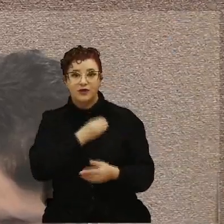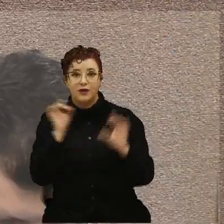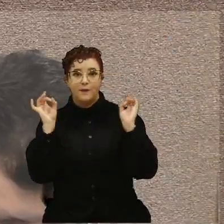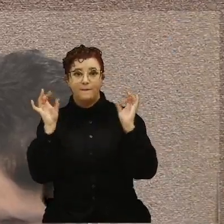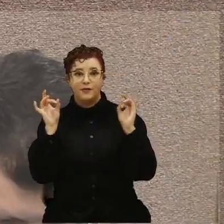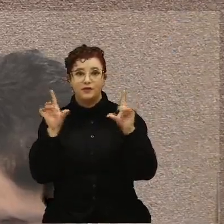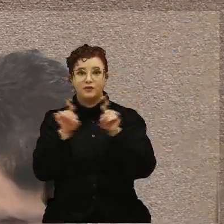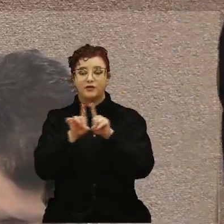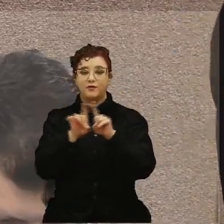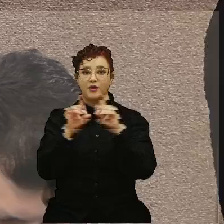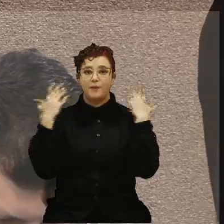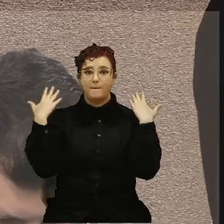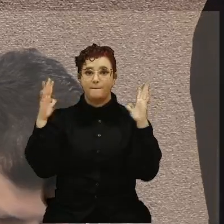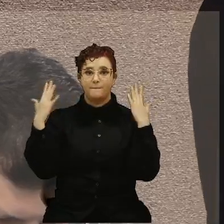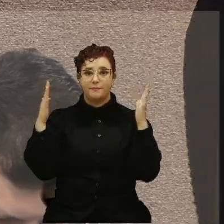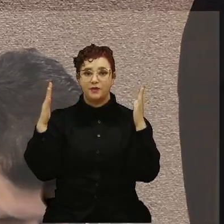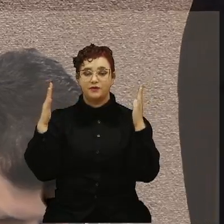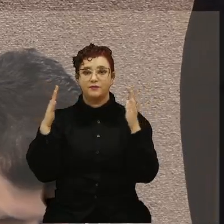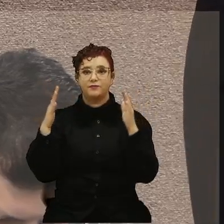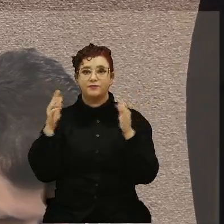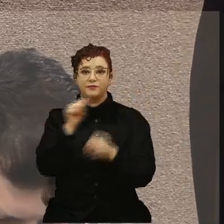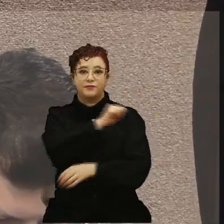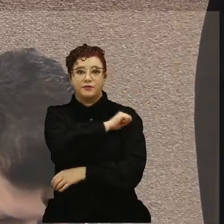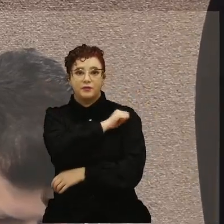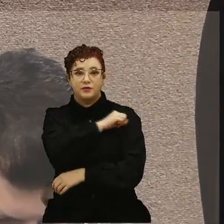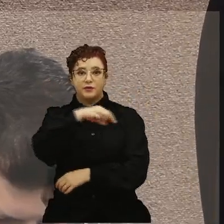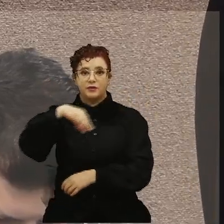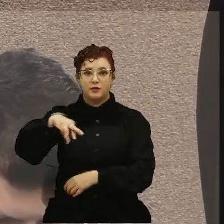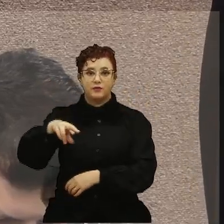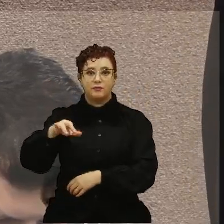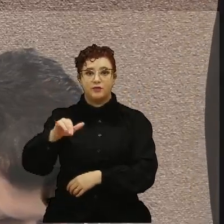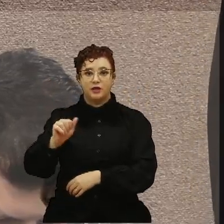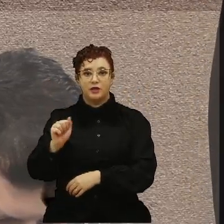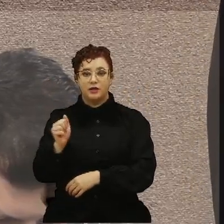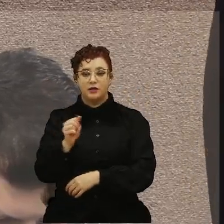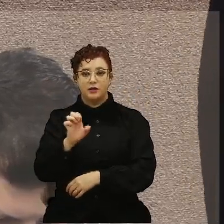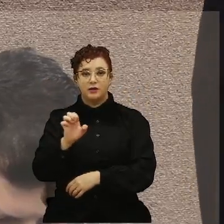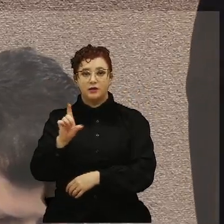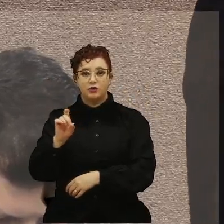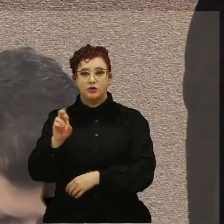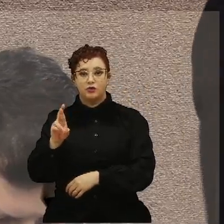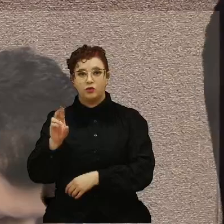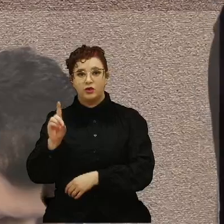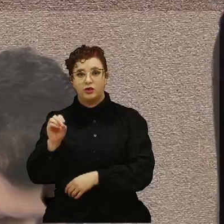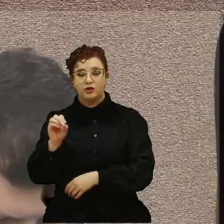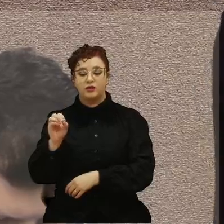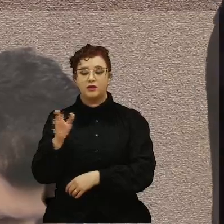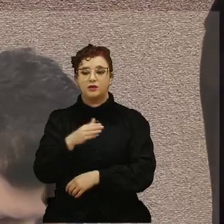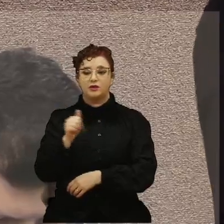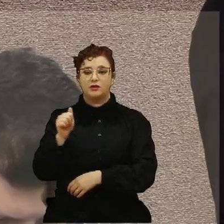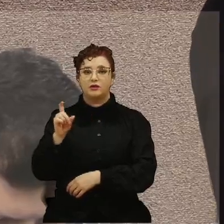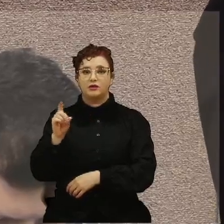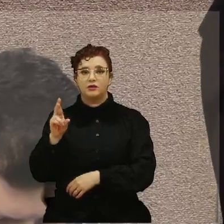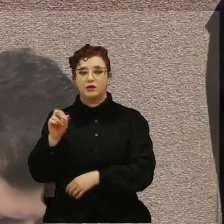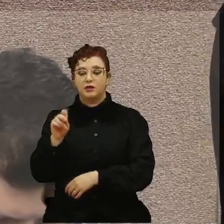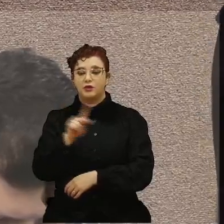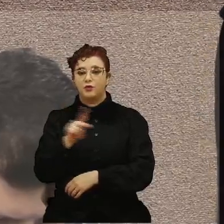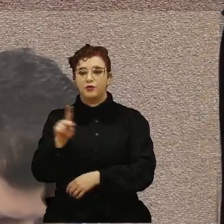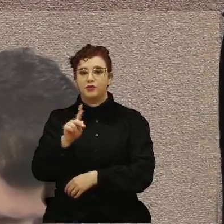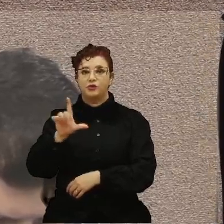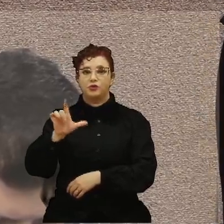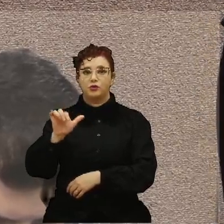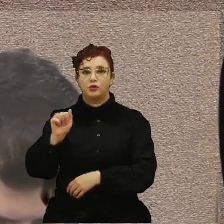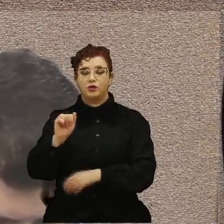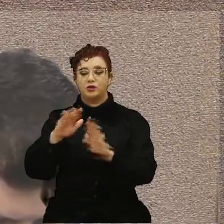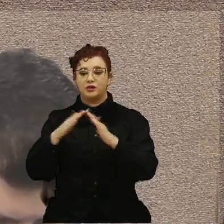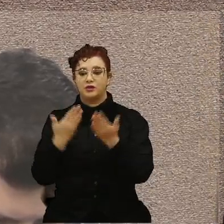especial, também eu parabenizo a aluna Maria Eduarda, Andriele e o professor Lucas, que são lá da